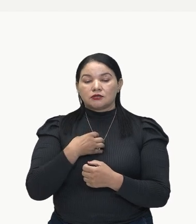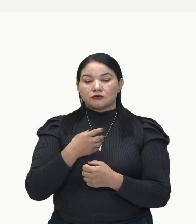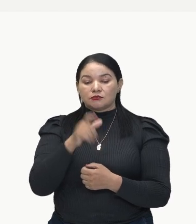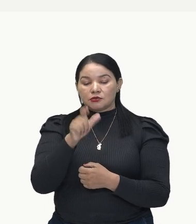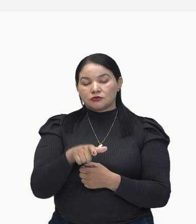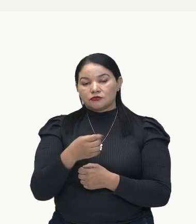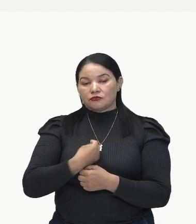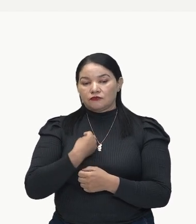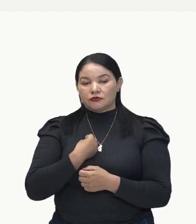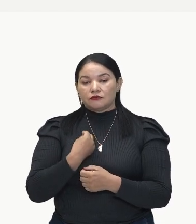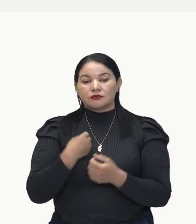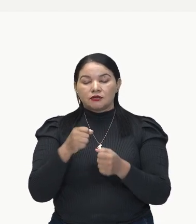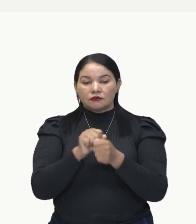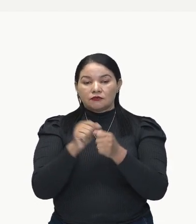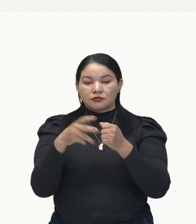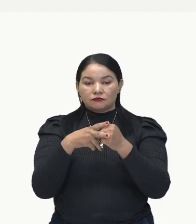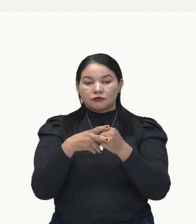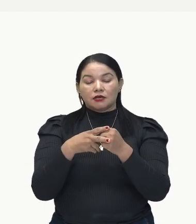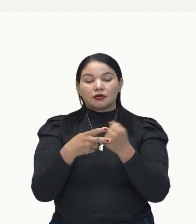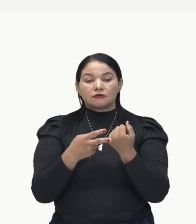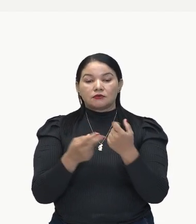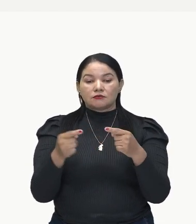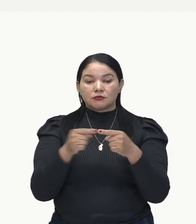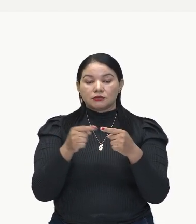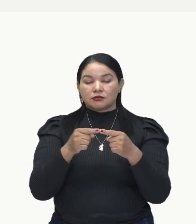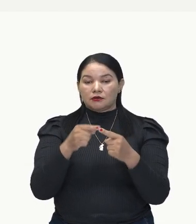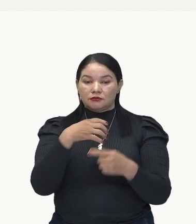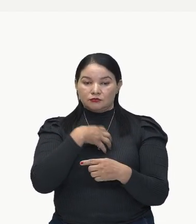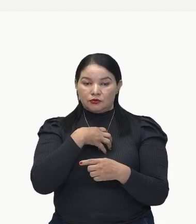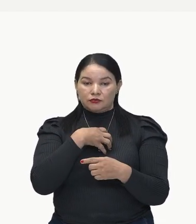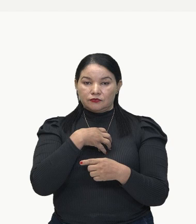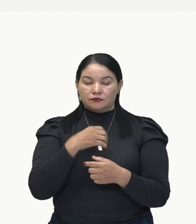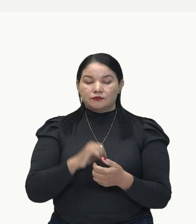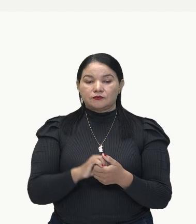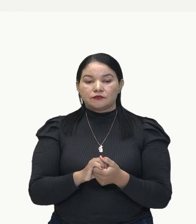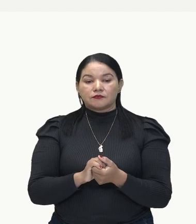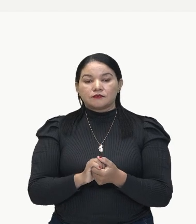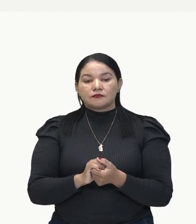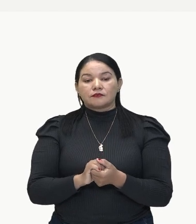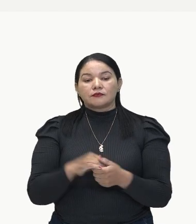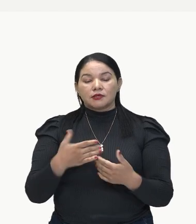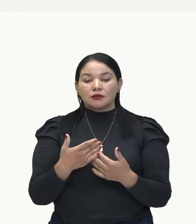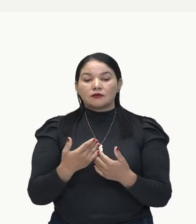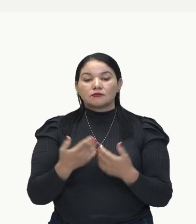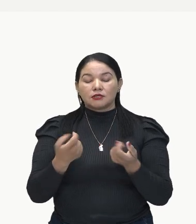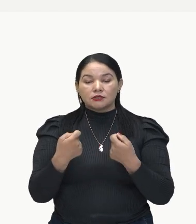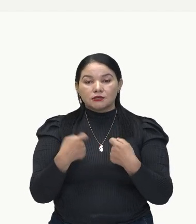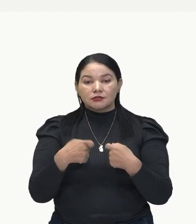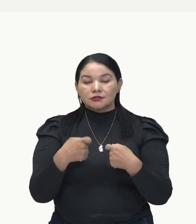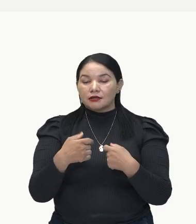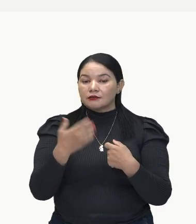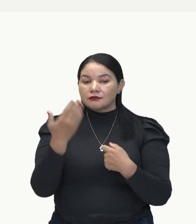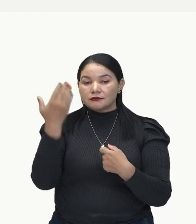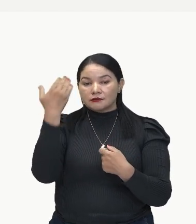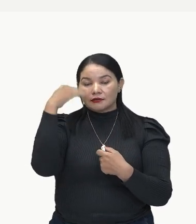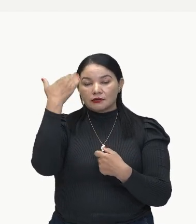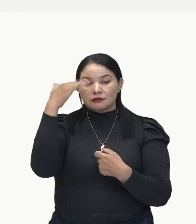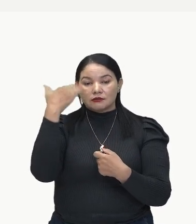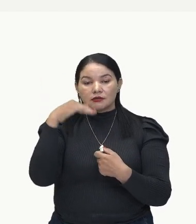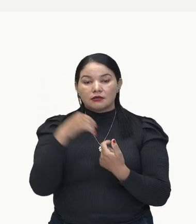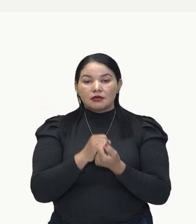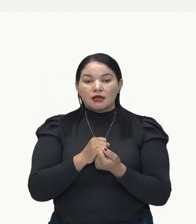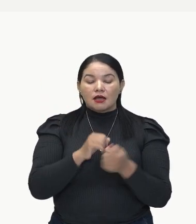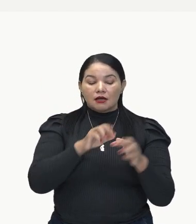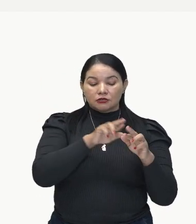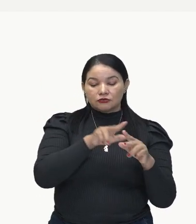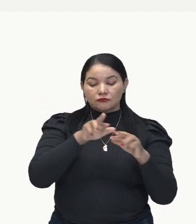nesse caso, de modo. É bastante interessante que a gente consiga compreender essas